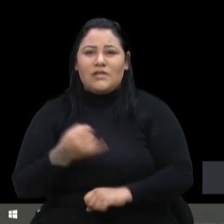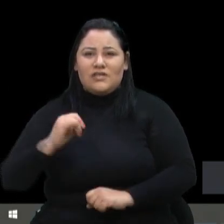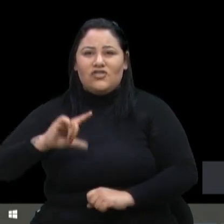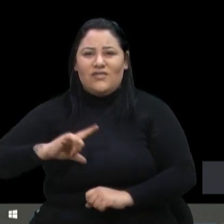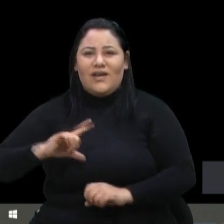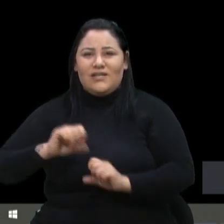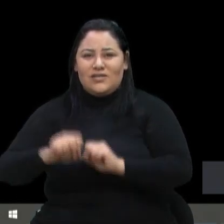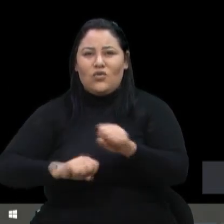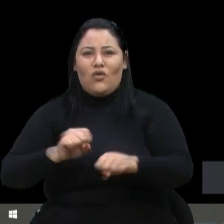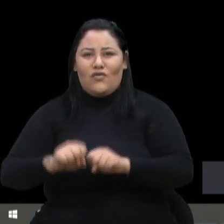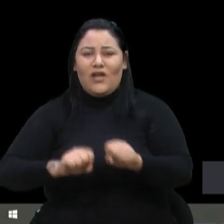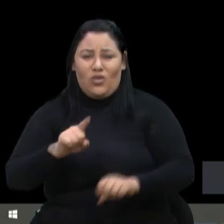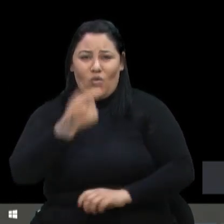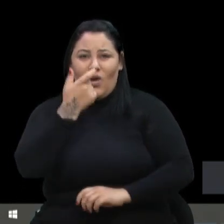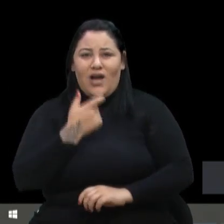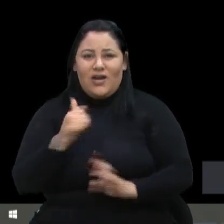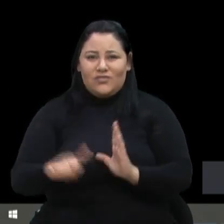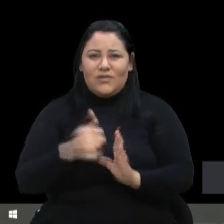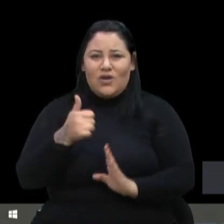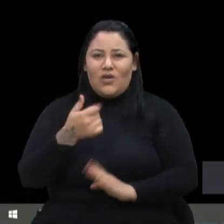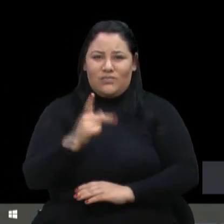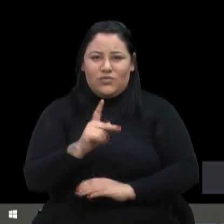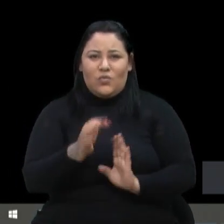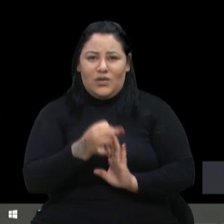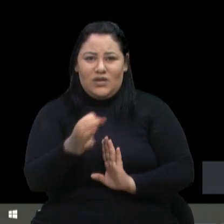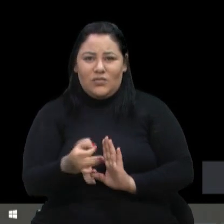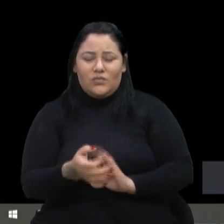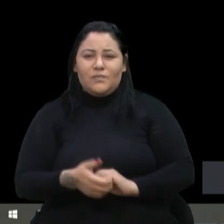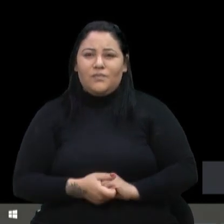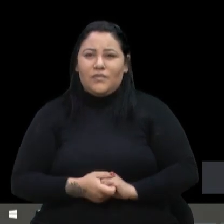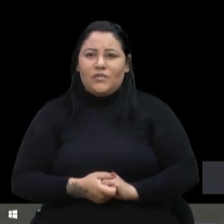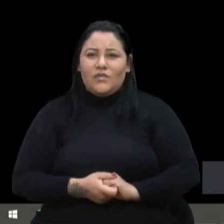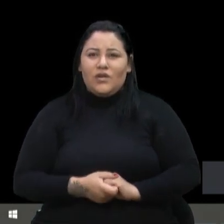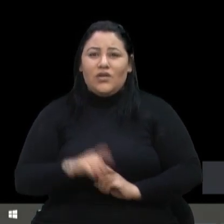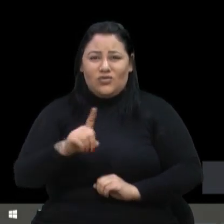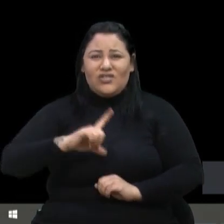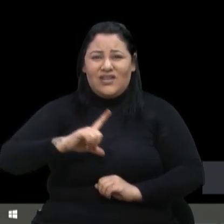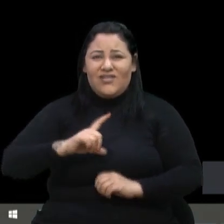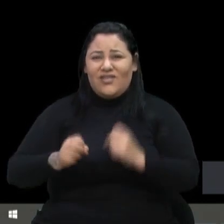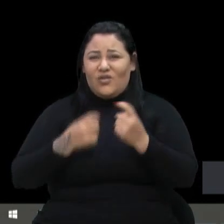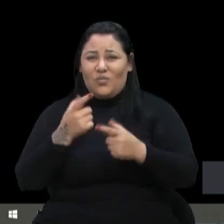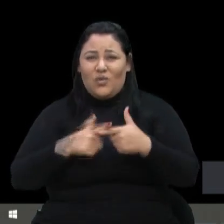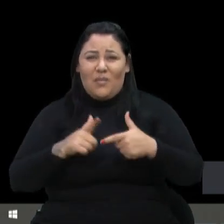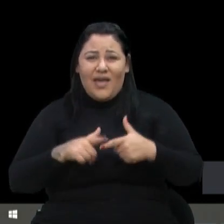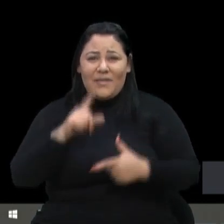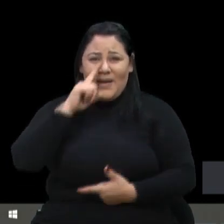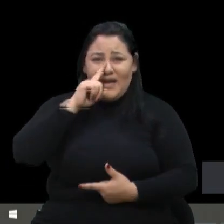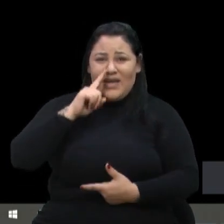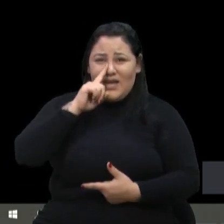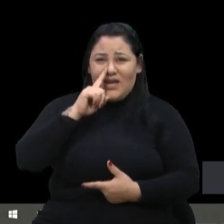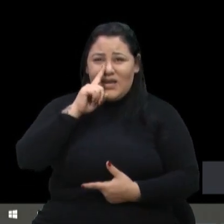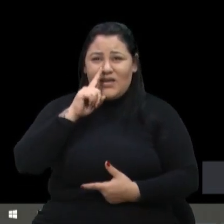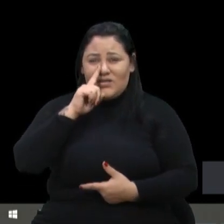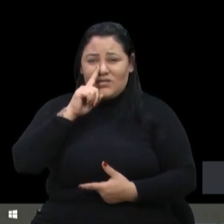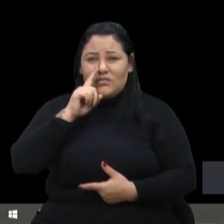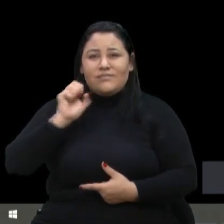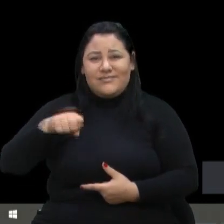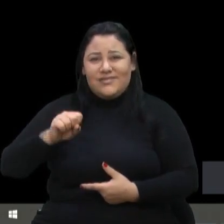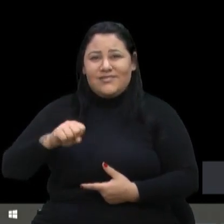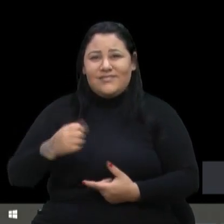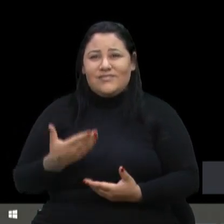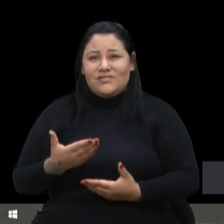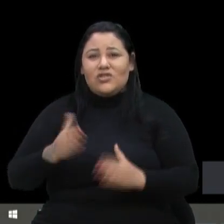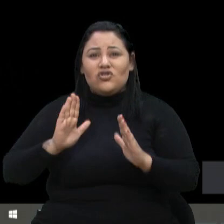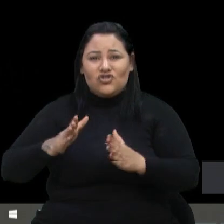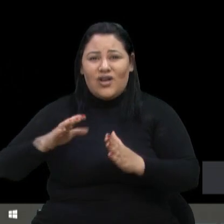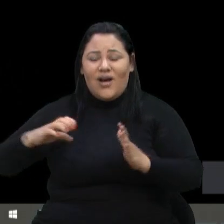tu acha que seria melhor? E tu já passou alguma situação de risco? Já fui atropelado. Já foste